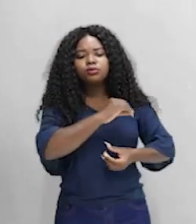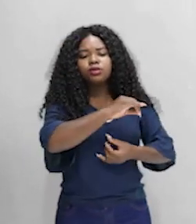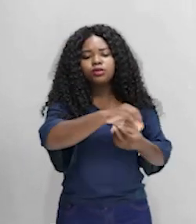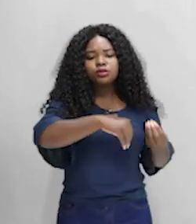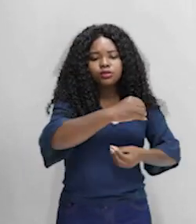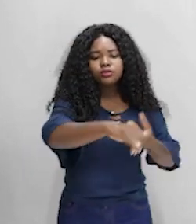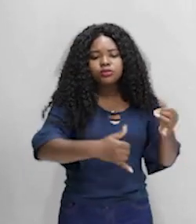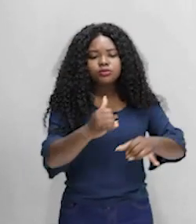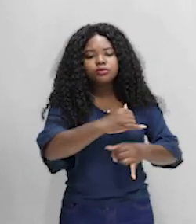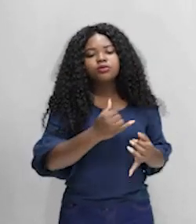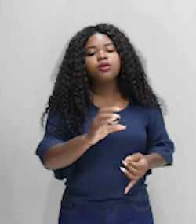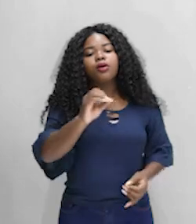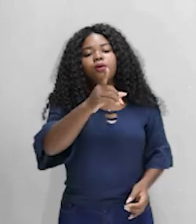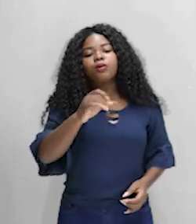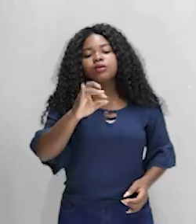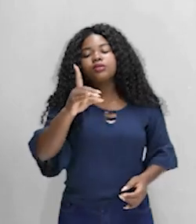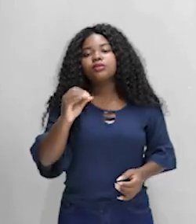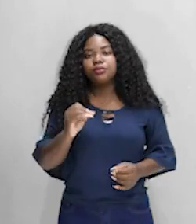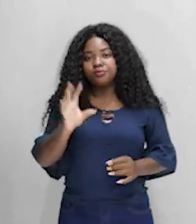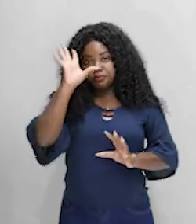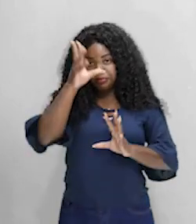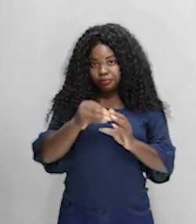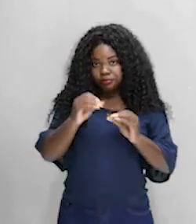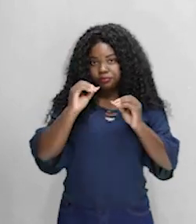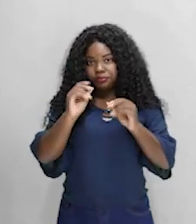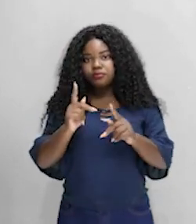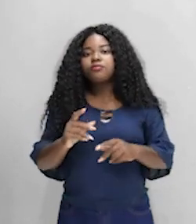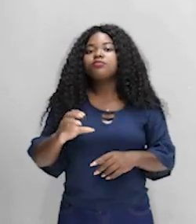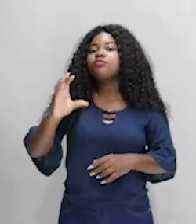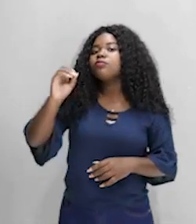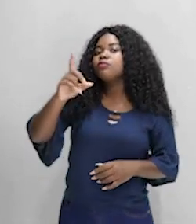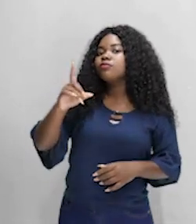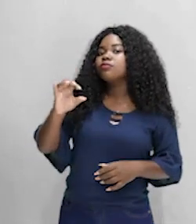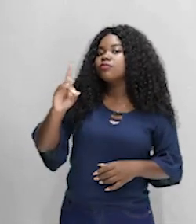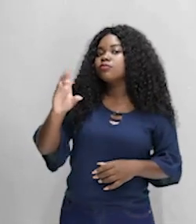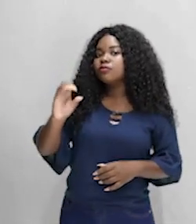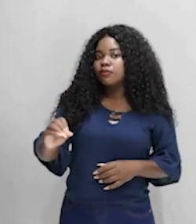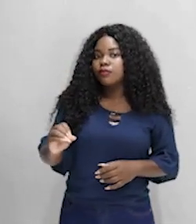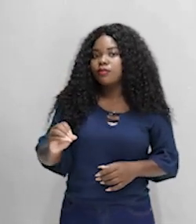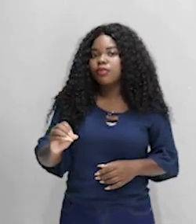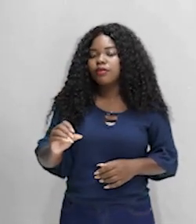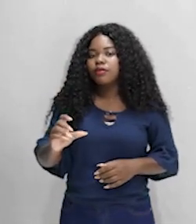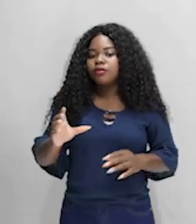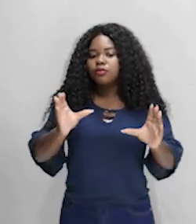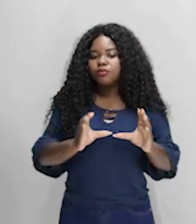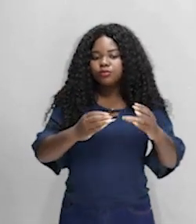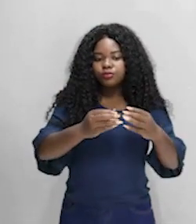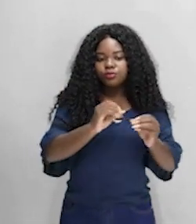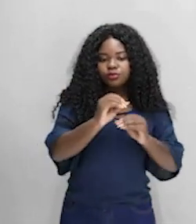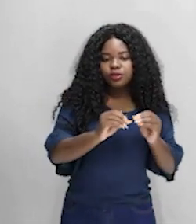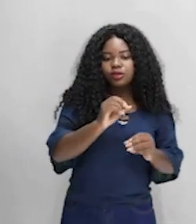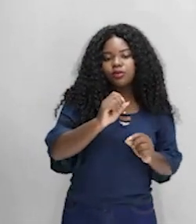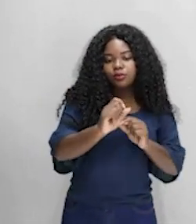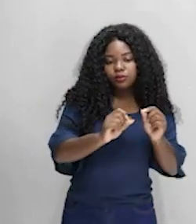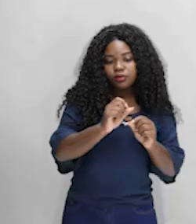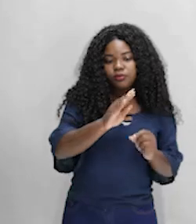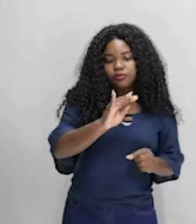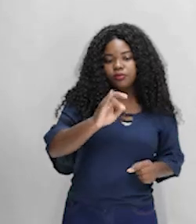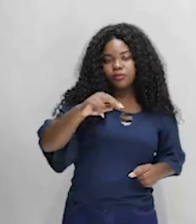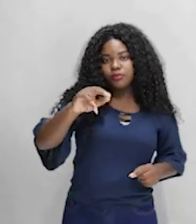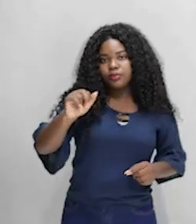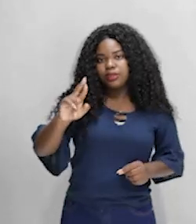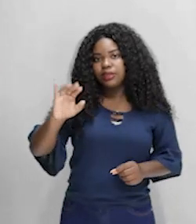Turma, vamos lá, bora revisar, bora recordar. O óxido são compostos binários, então vamos ter